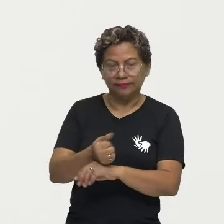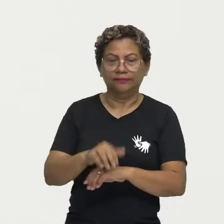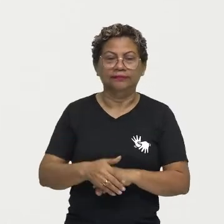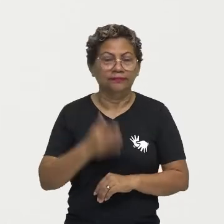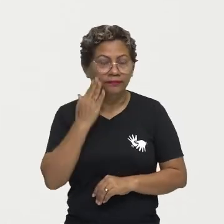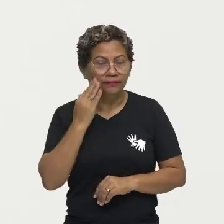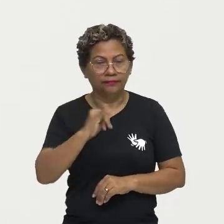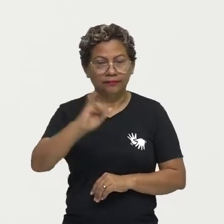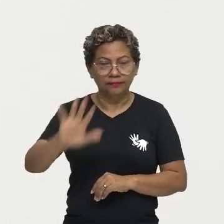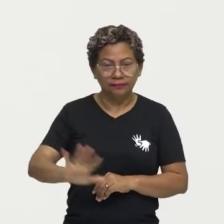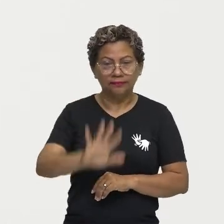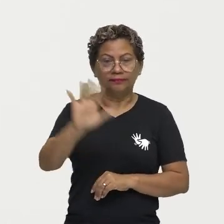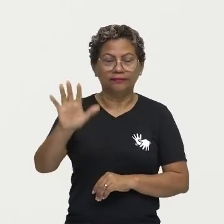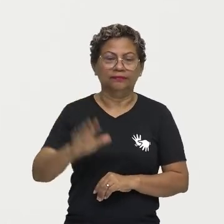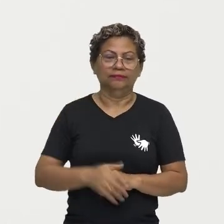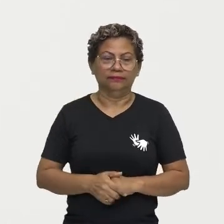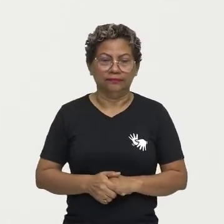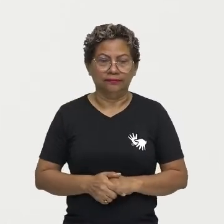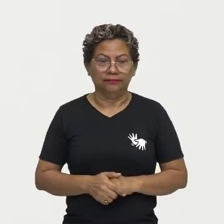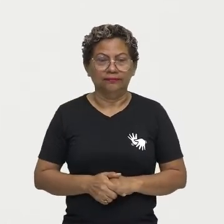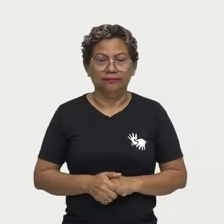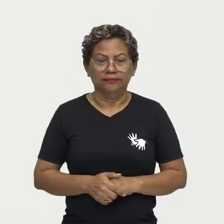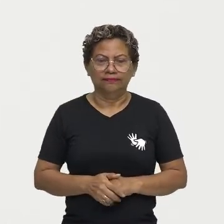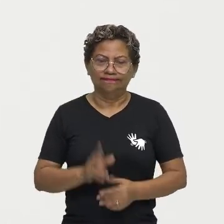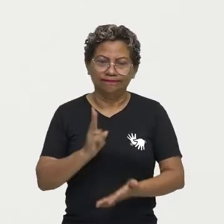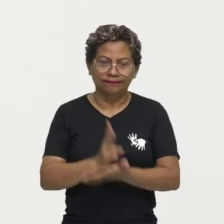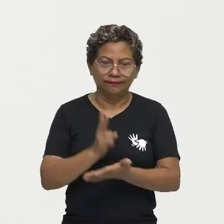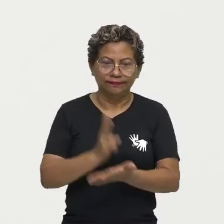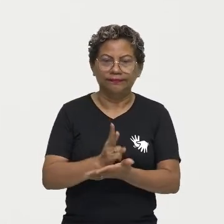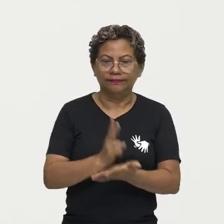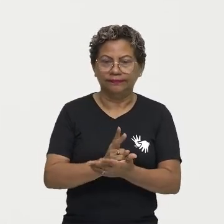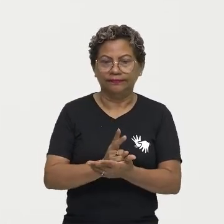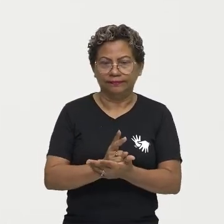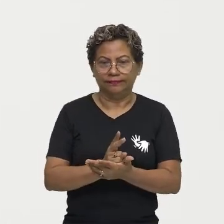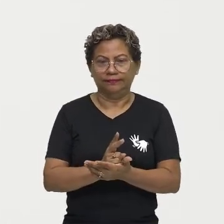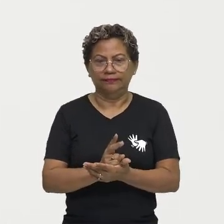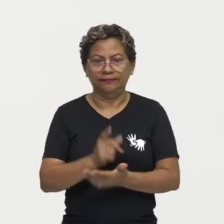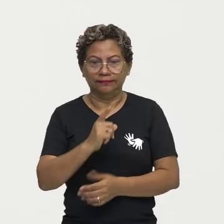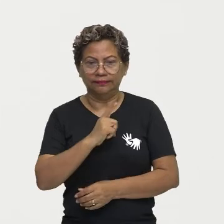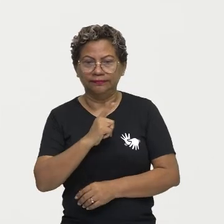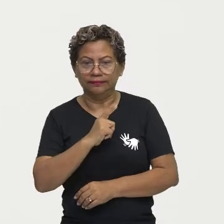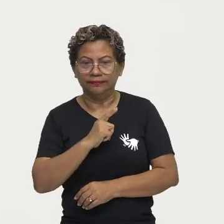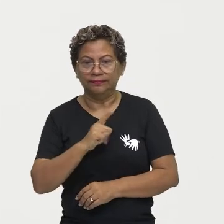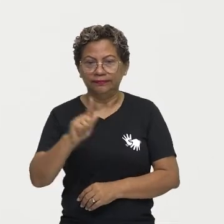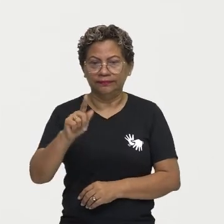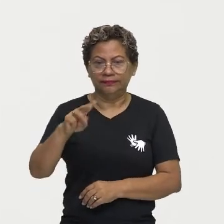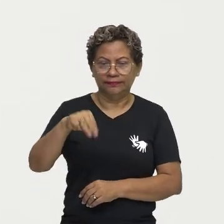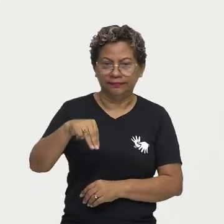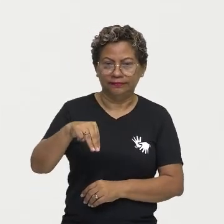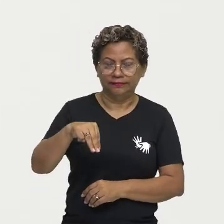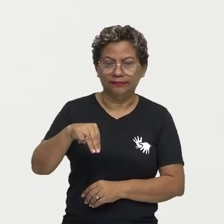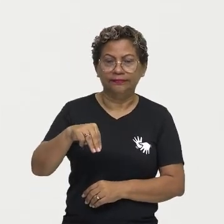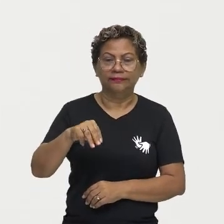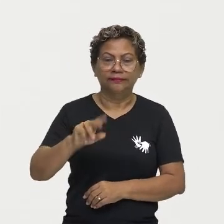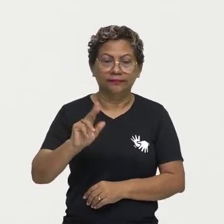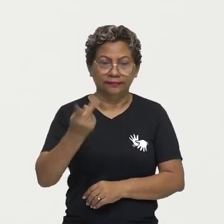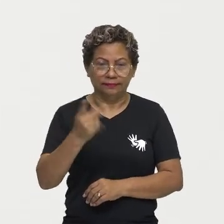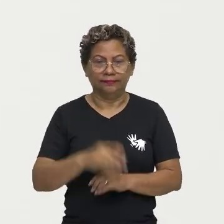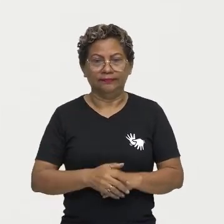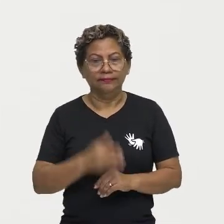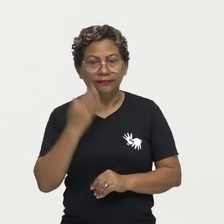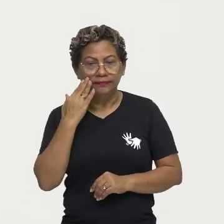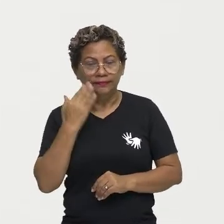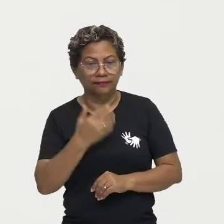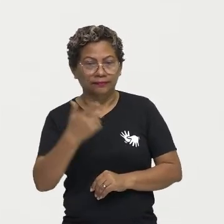aqui que a energia potencial sempre vai ser mgh e a energia cinética mv² sobre 2, como nós vimos. E